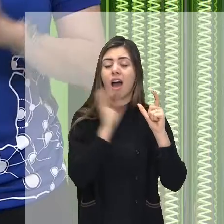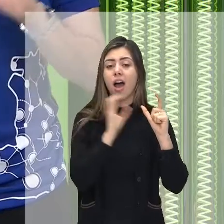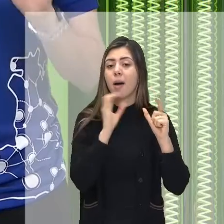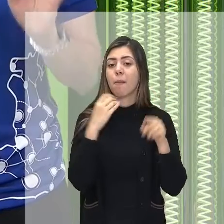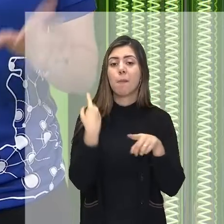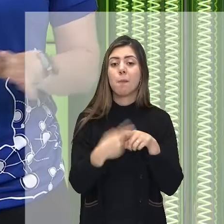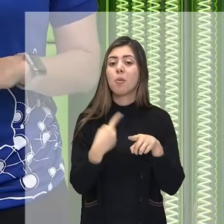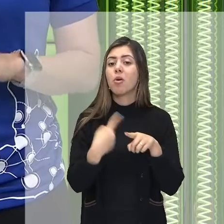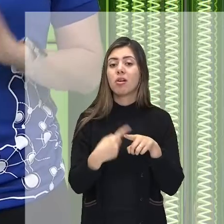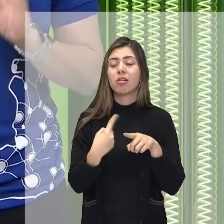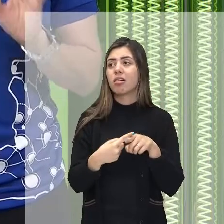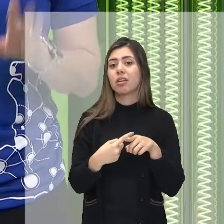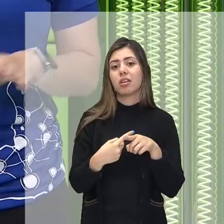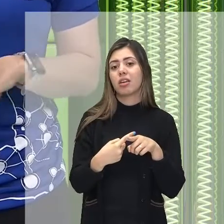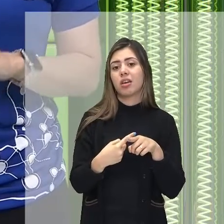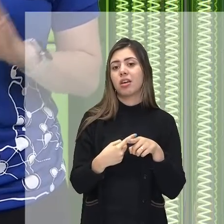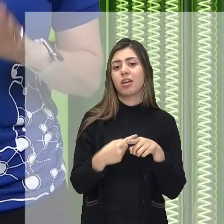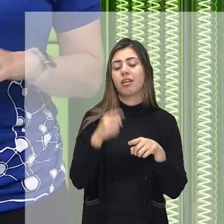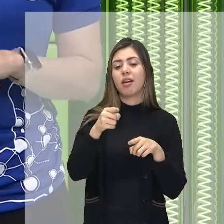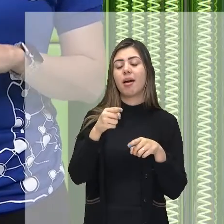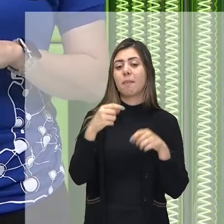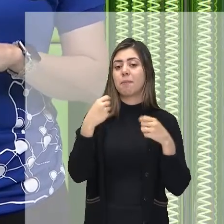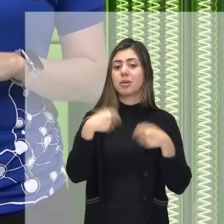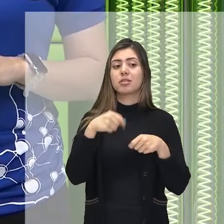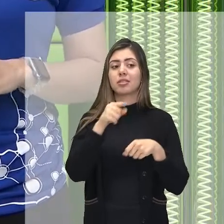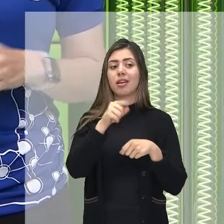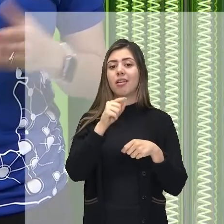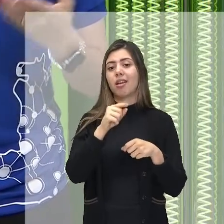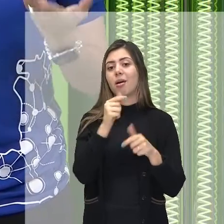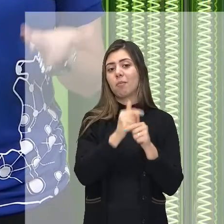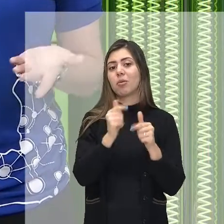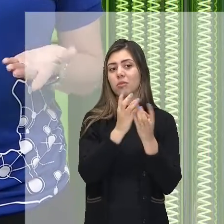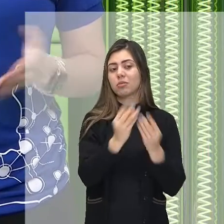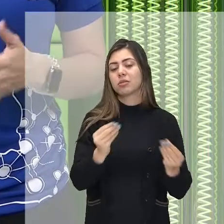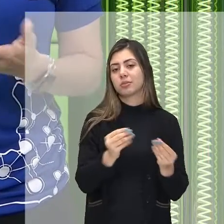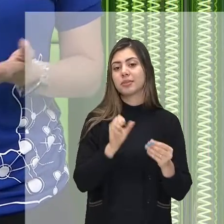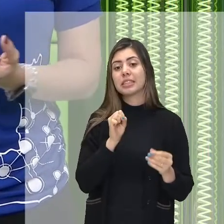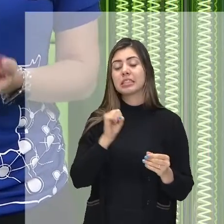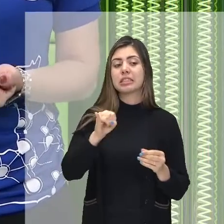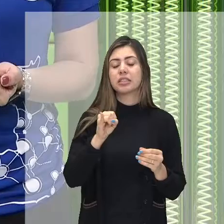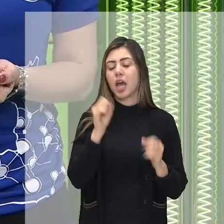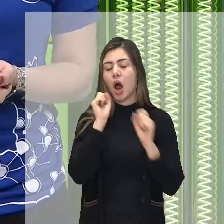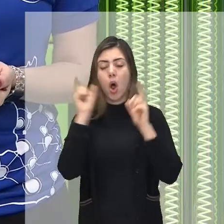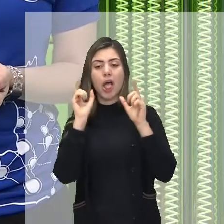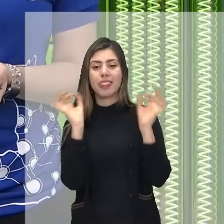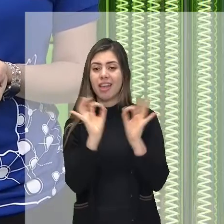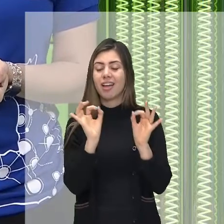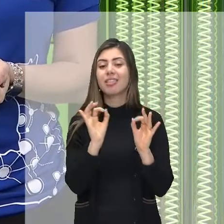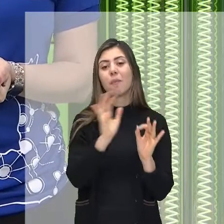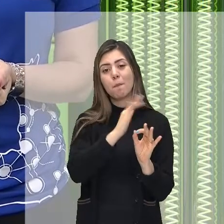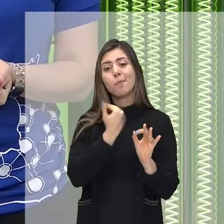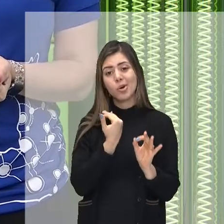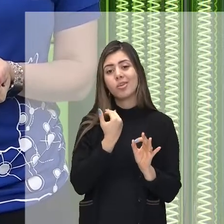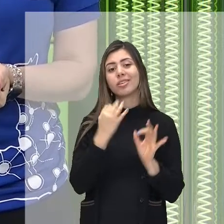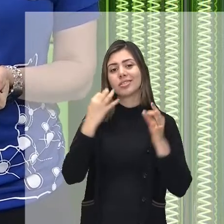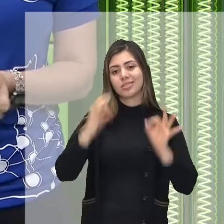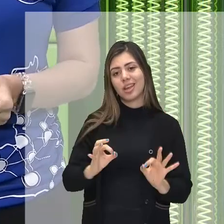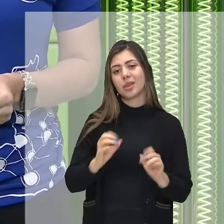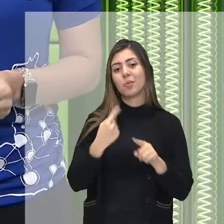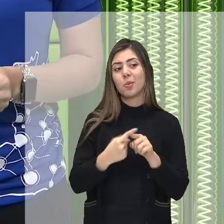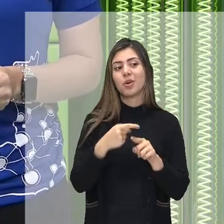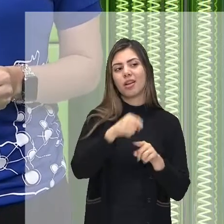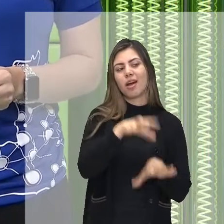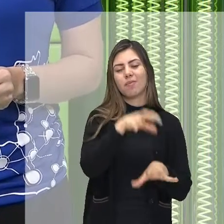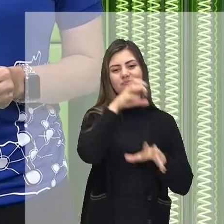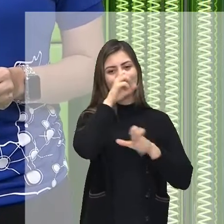para conseguir resolver essa situação, senão ela pode morrer inalando o gás, certo?